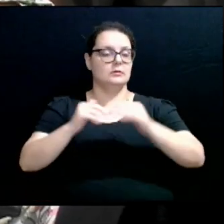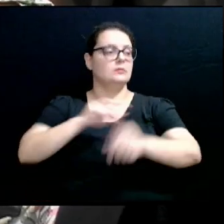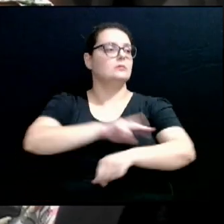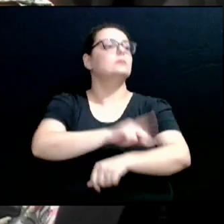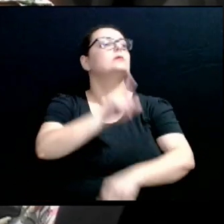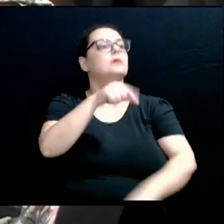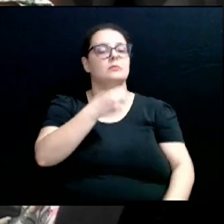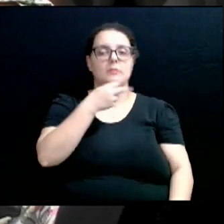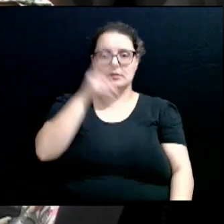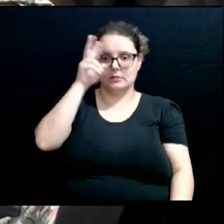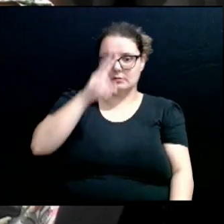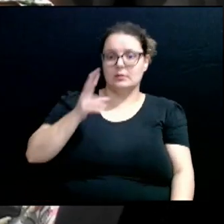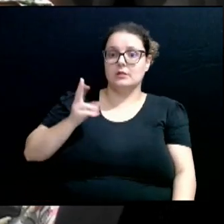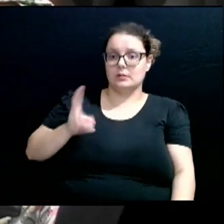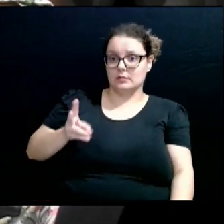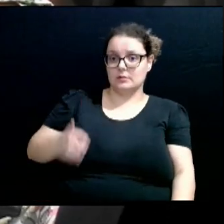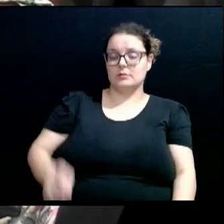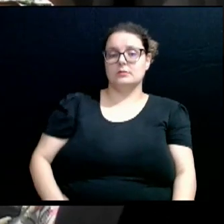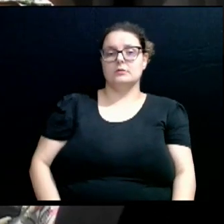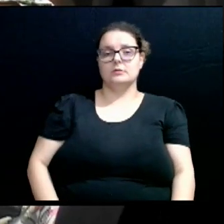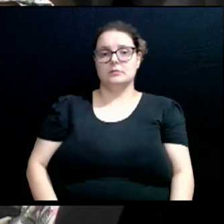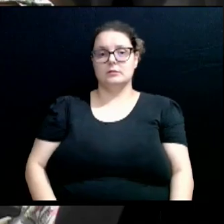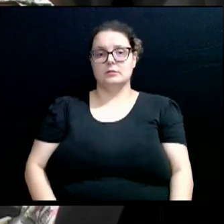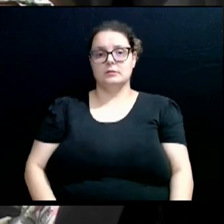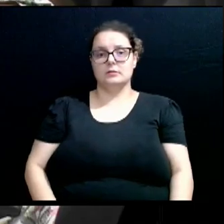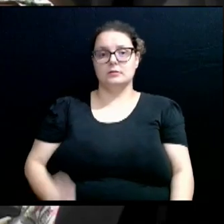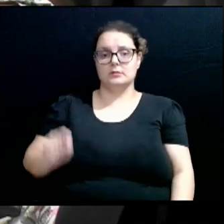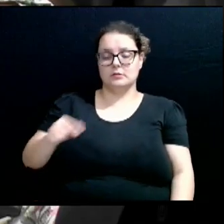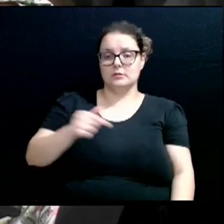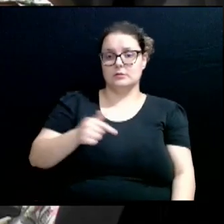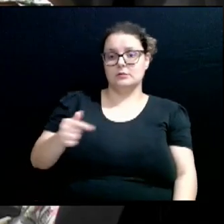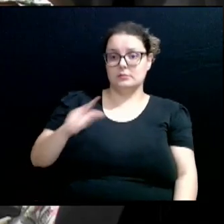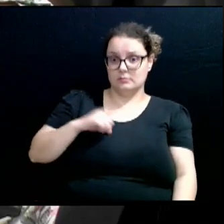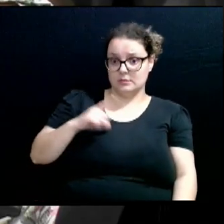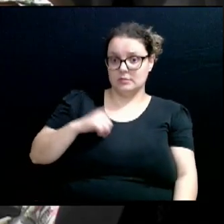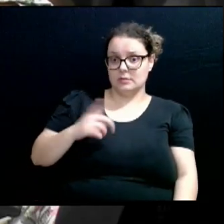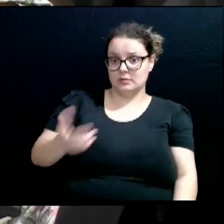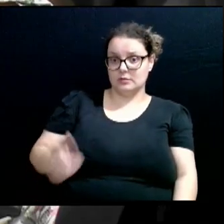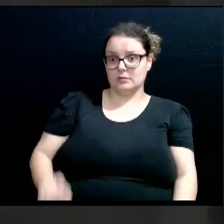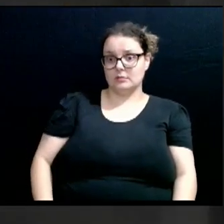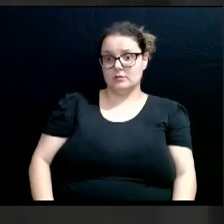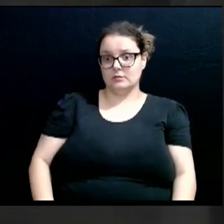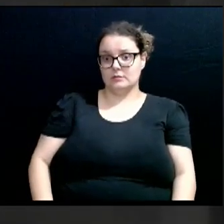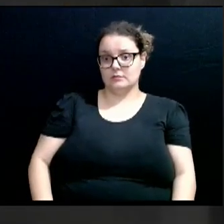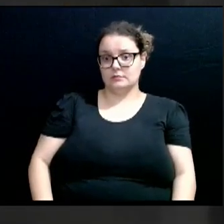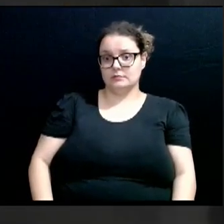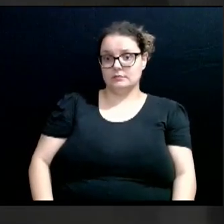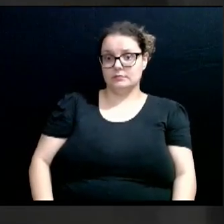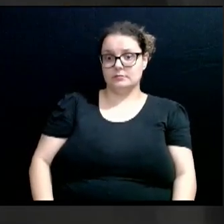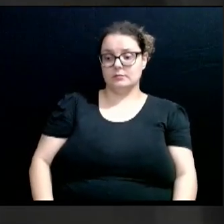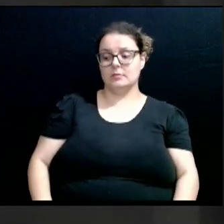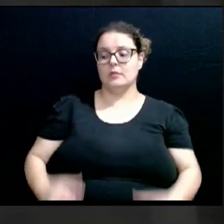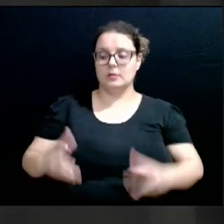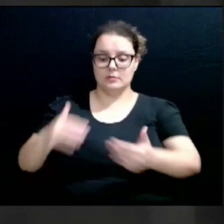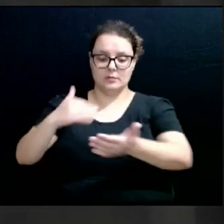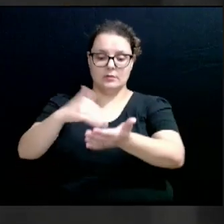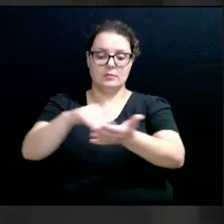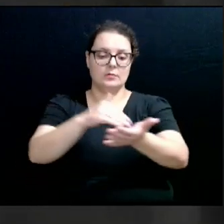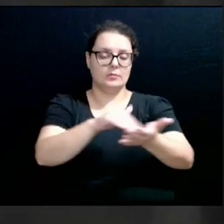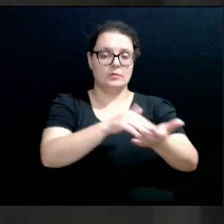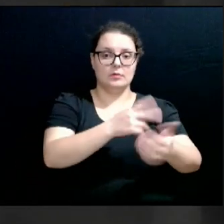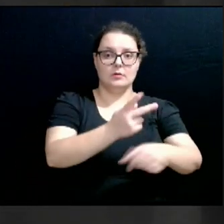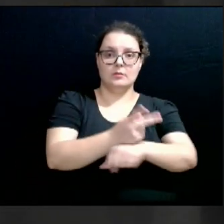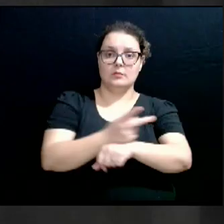sempre, essa semana mesmo nós tivemos, né, que todas as secretarias buscam cumprir as metas